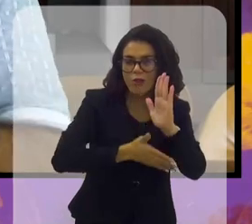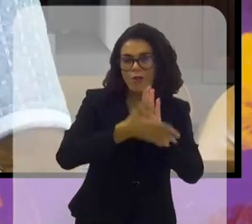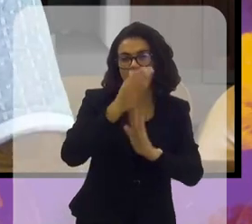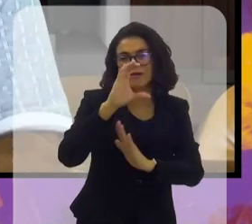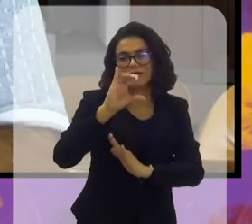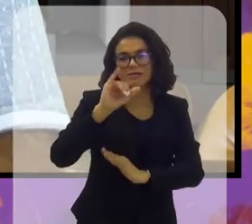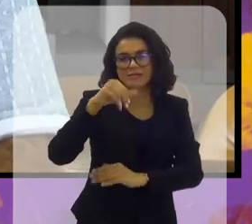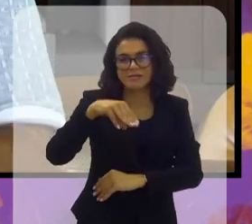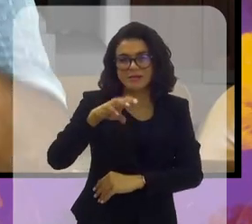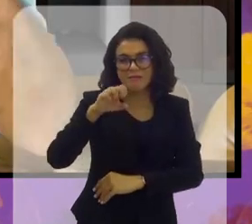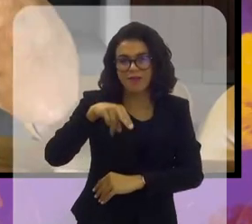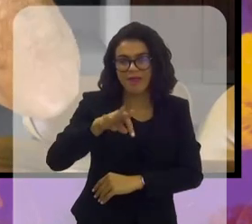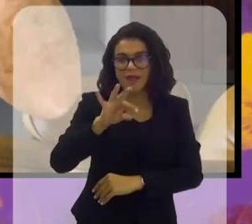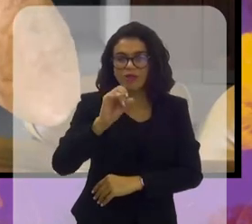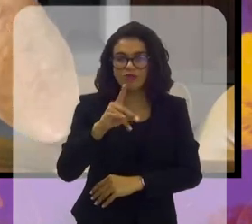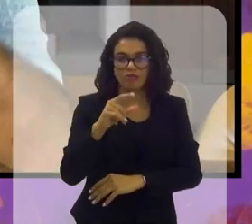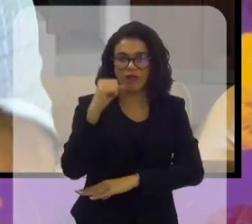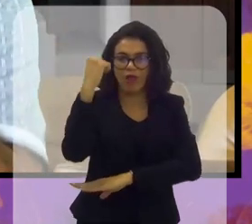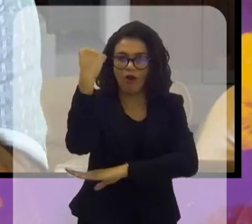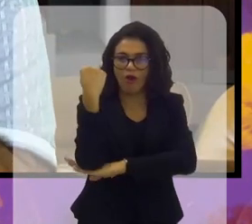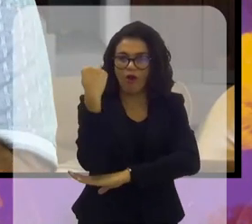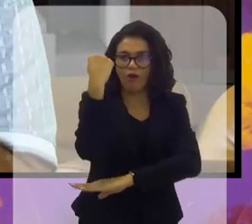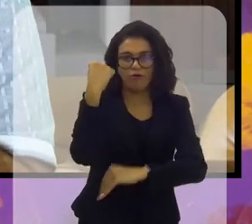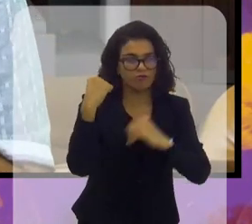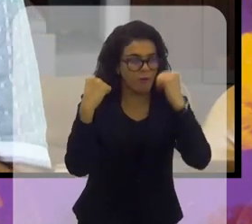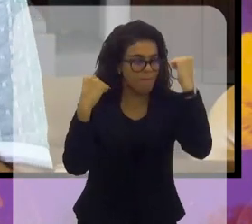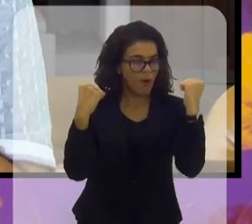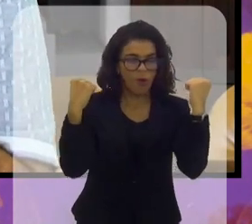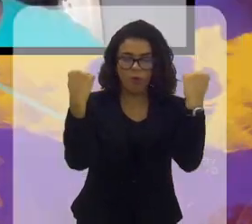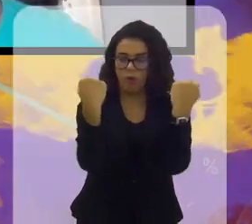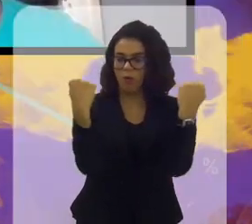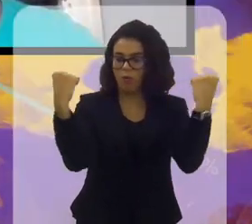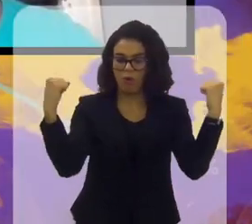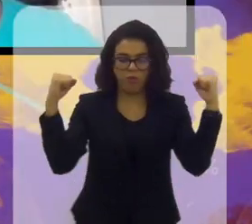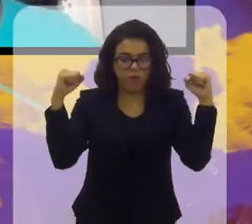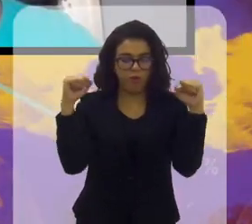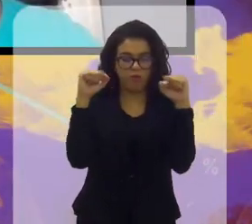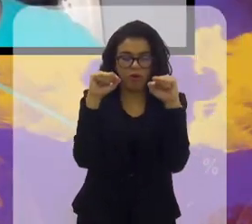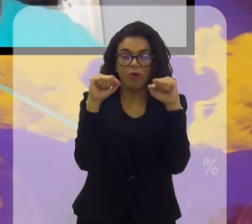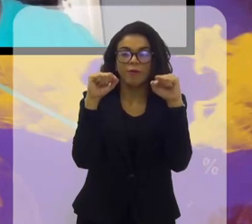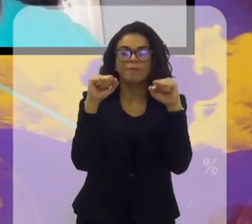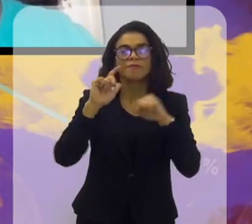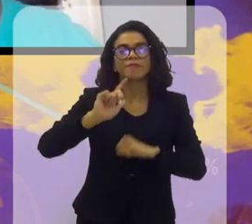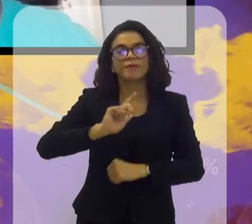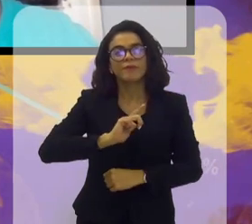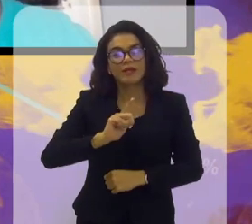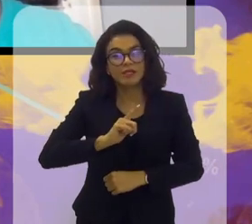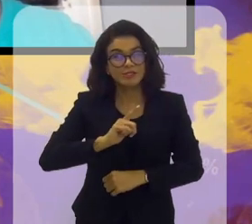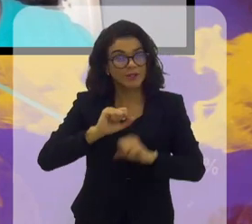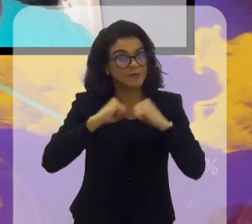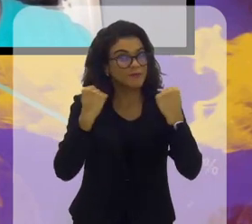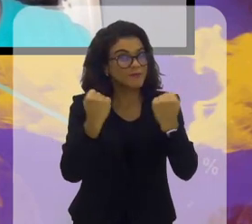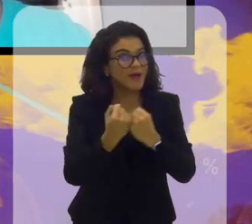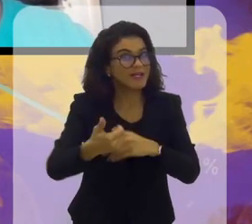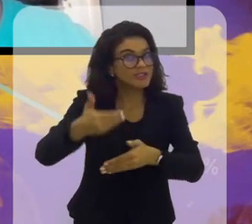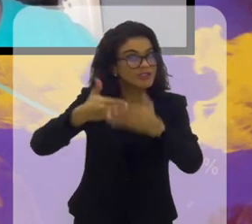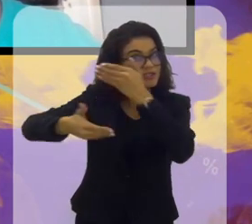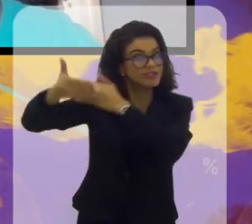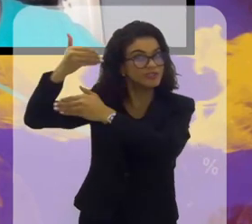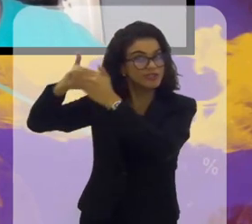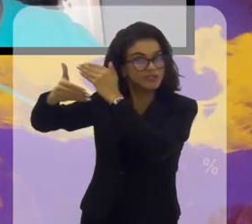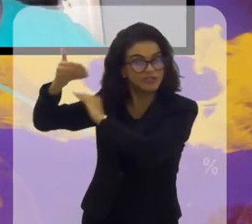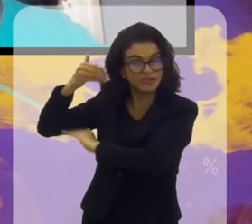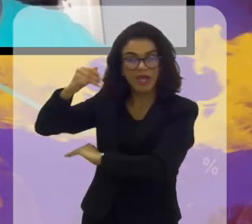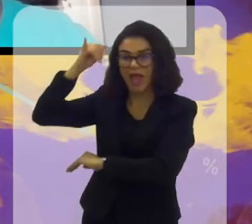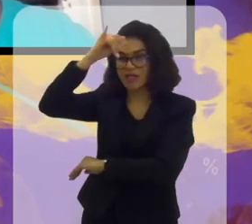nas colunas, na parte ali do teto, da marquise e tudo mais. E a gente tinha, no Maracanã antigo,